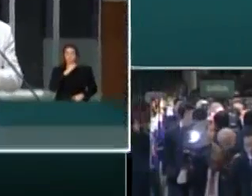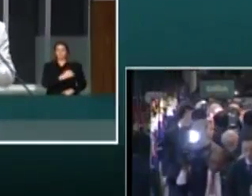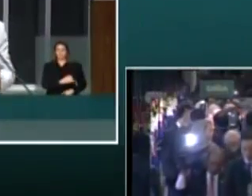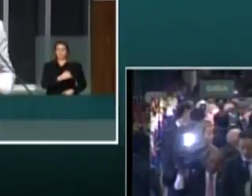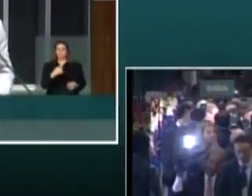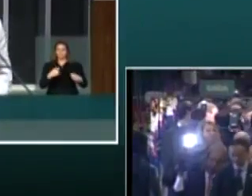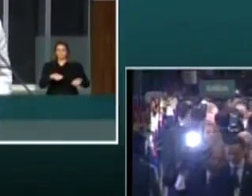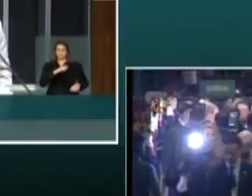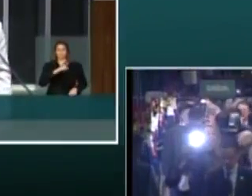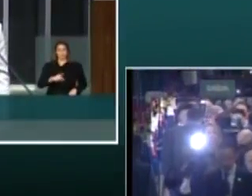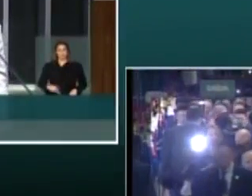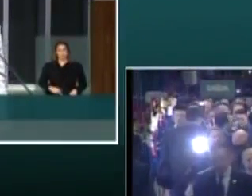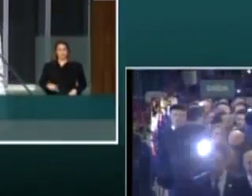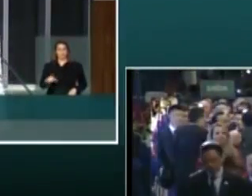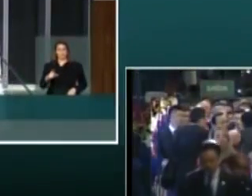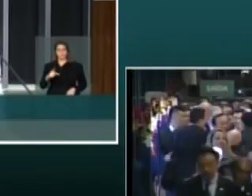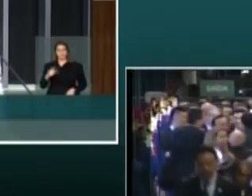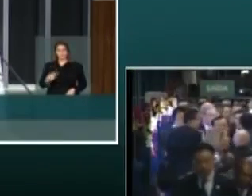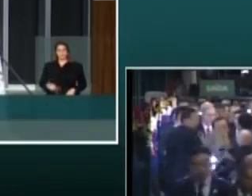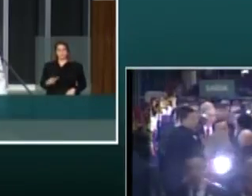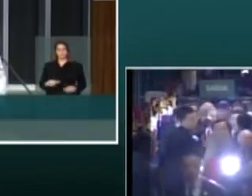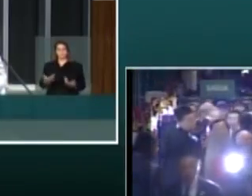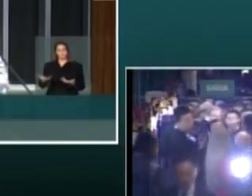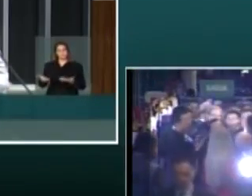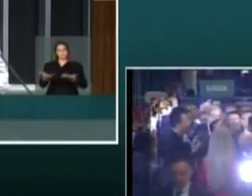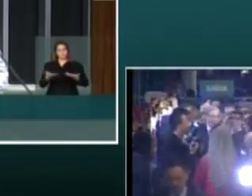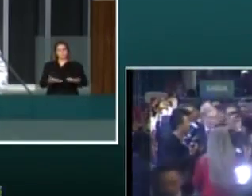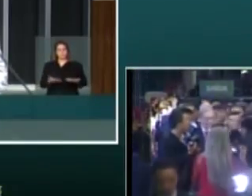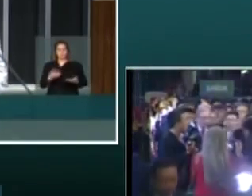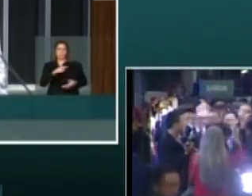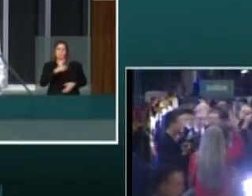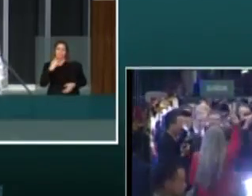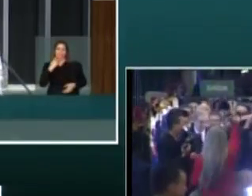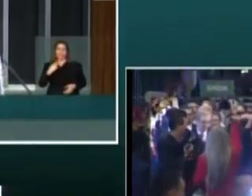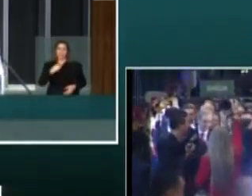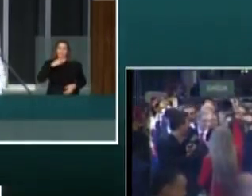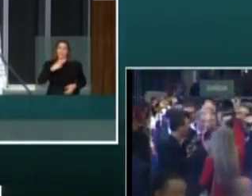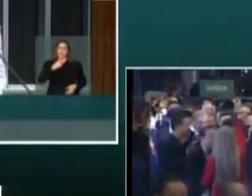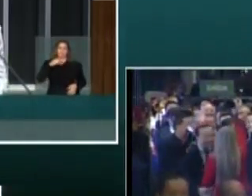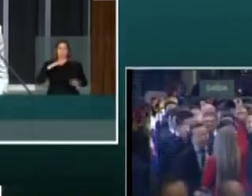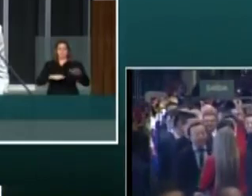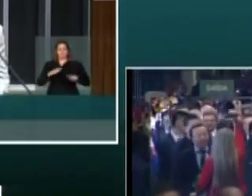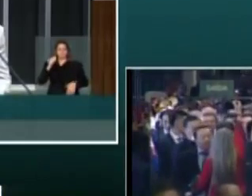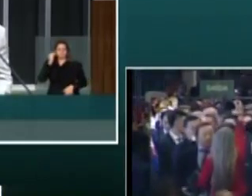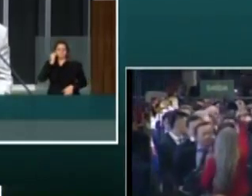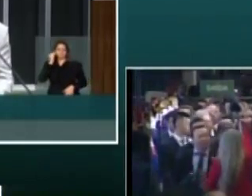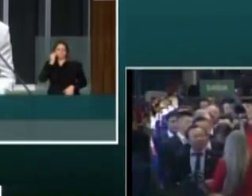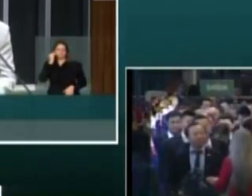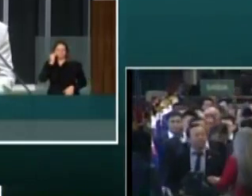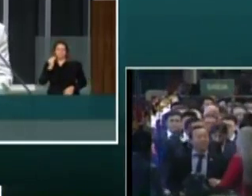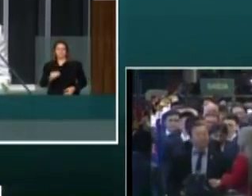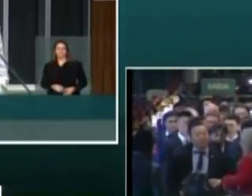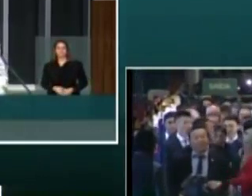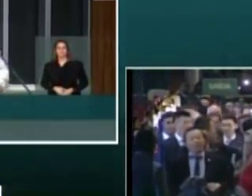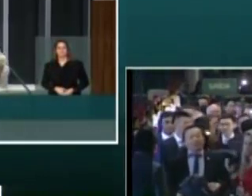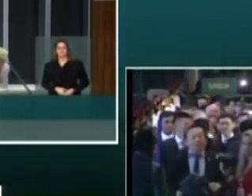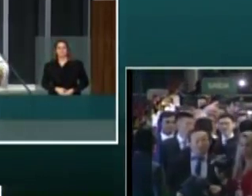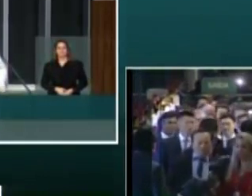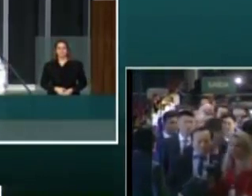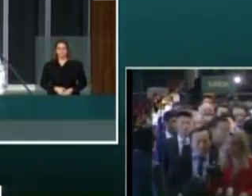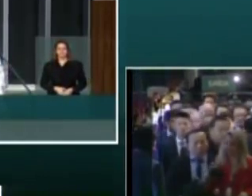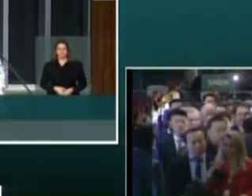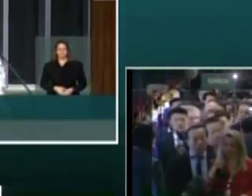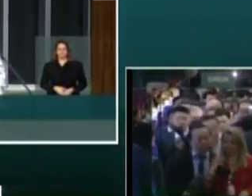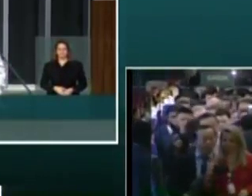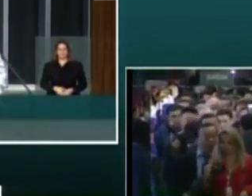receba, ele disse que a agenda está muito alentada, muito difícil, mas vai considerar essa possibilidade. Agora são 5 horas e 46